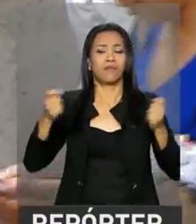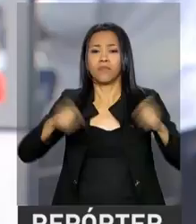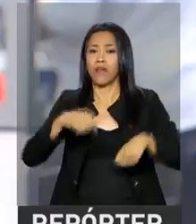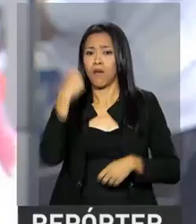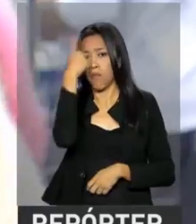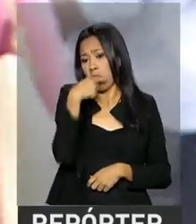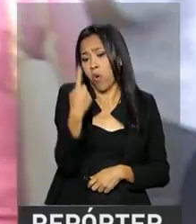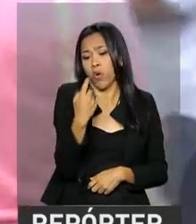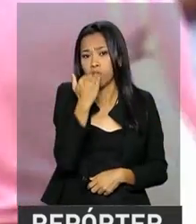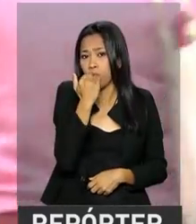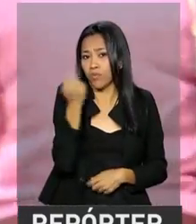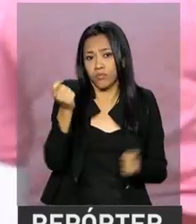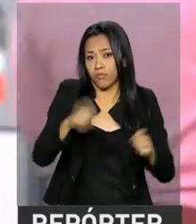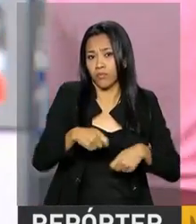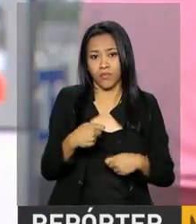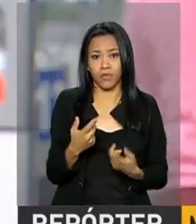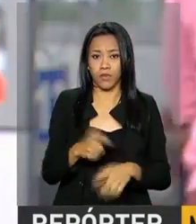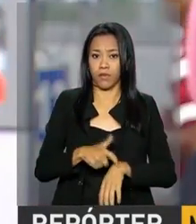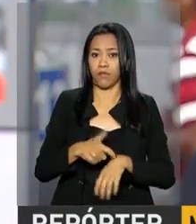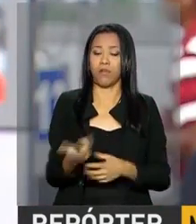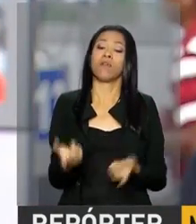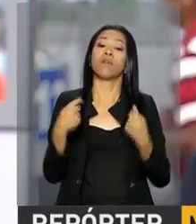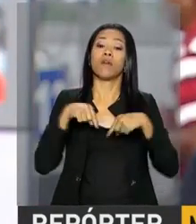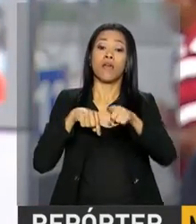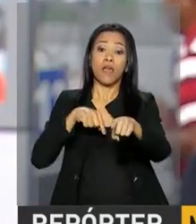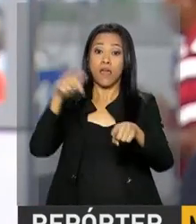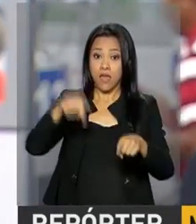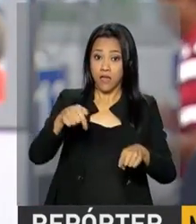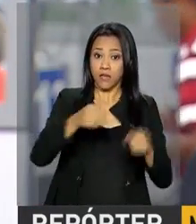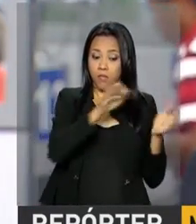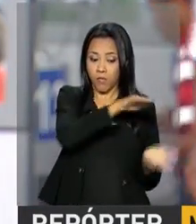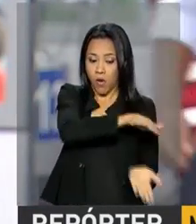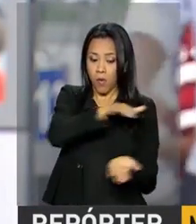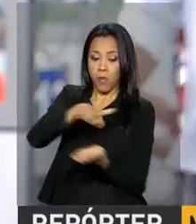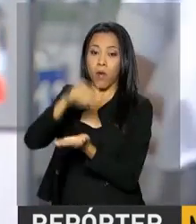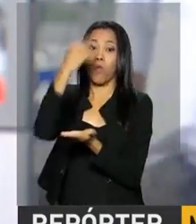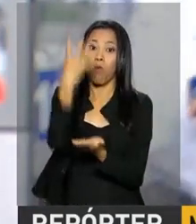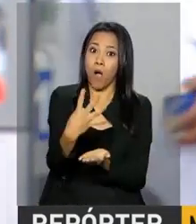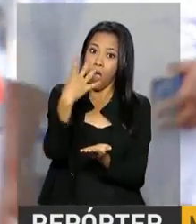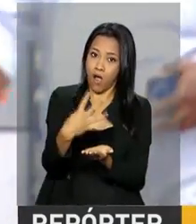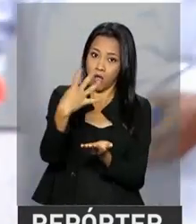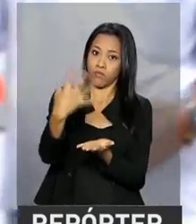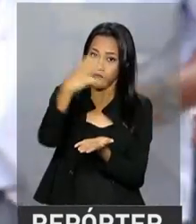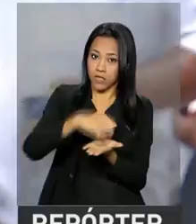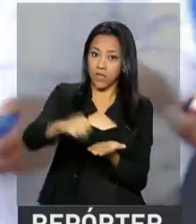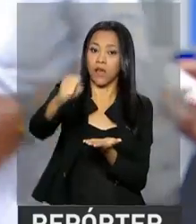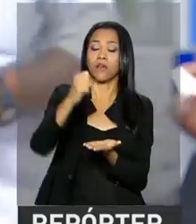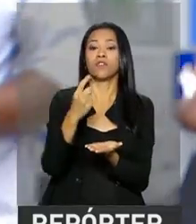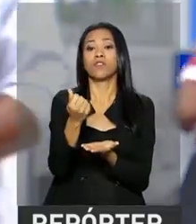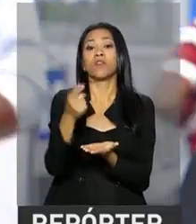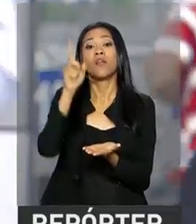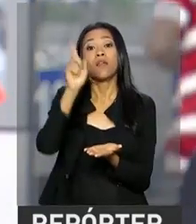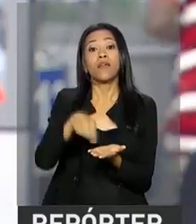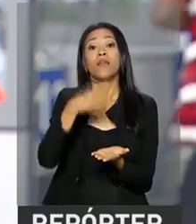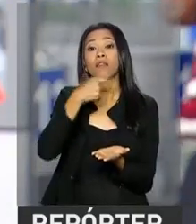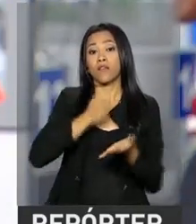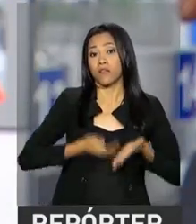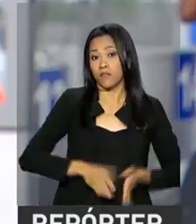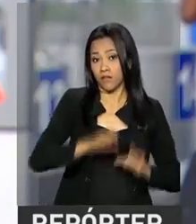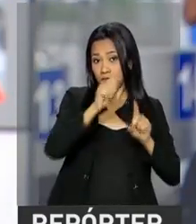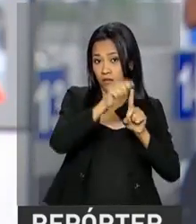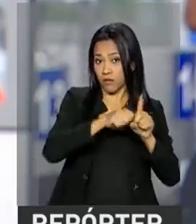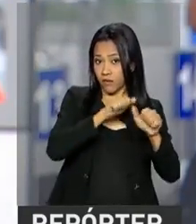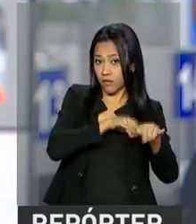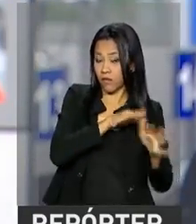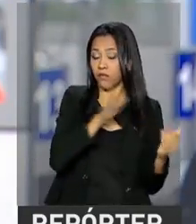não dá tempo esse é o quarto lote do programa dessa vez o cronograma de saques contempla trabalhadores nascidos em setembro